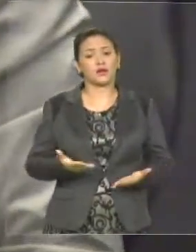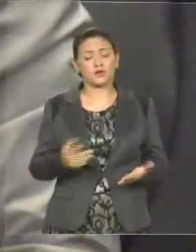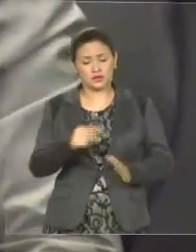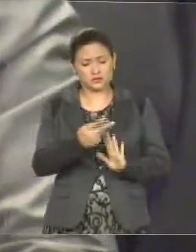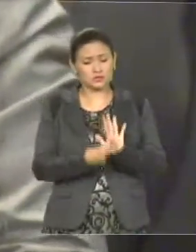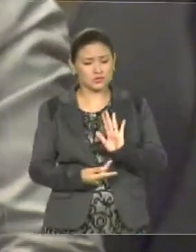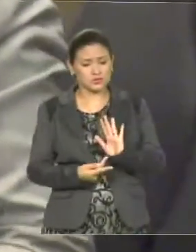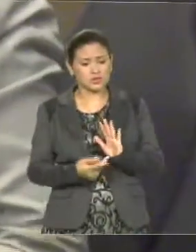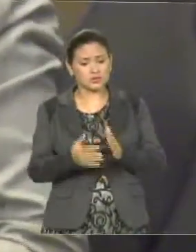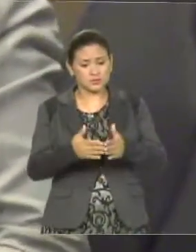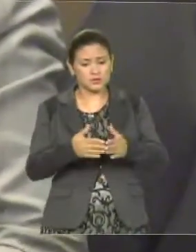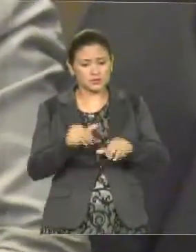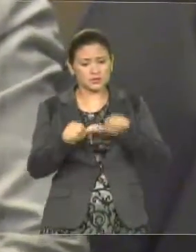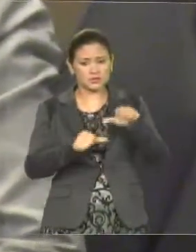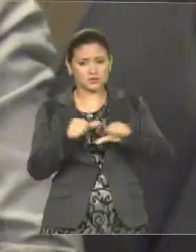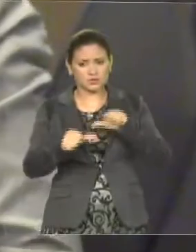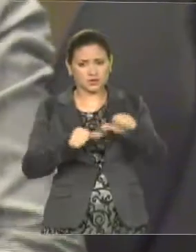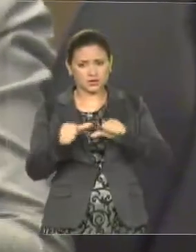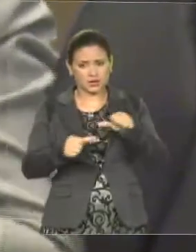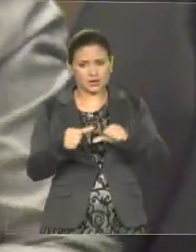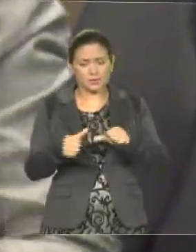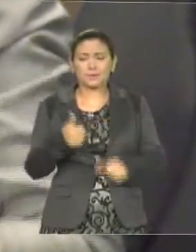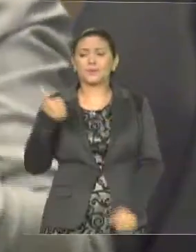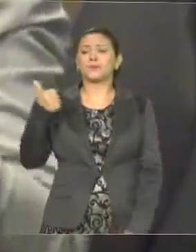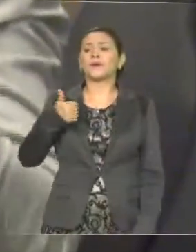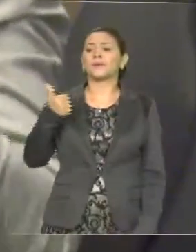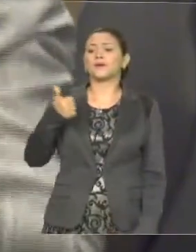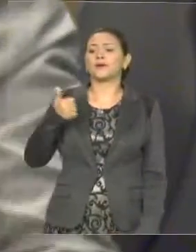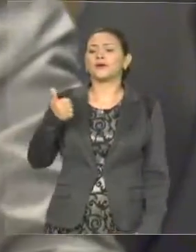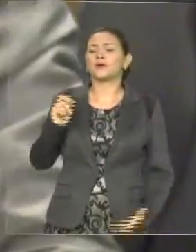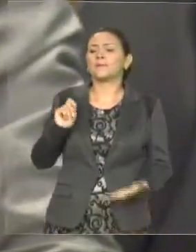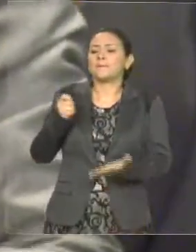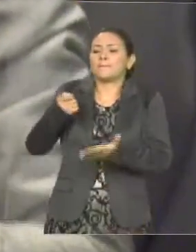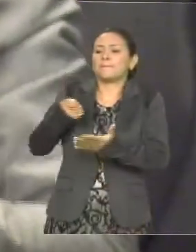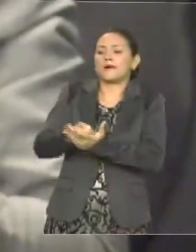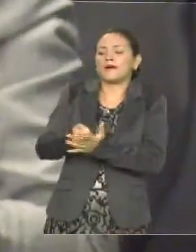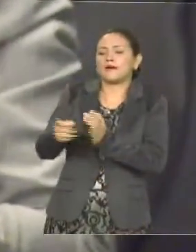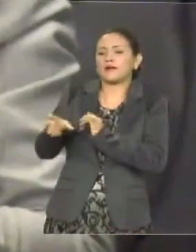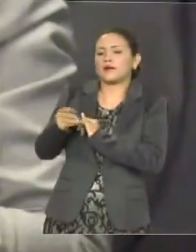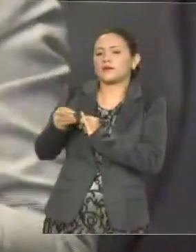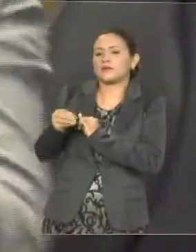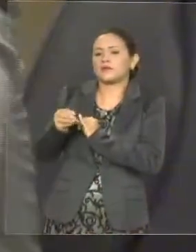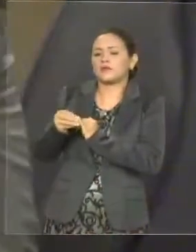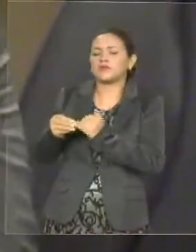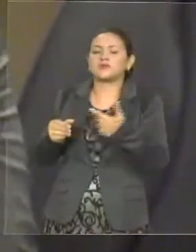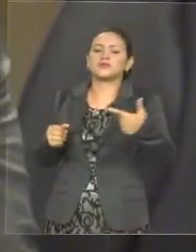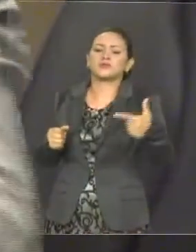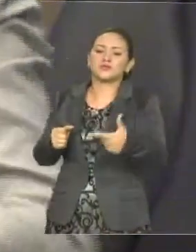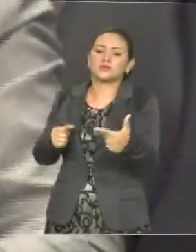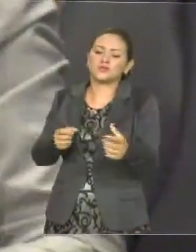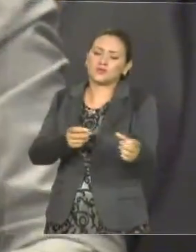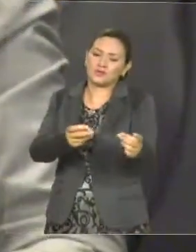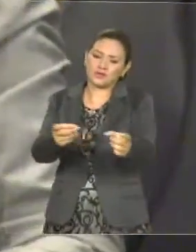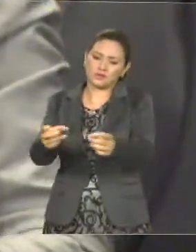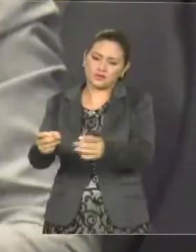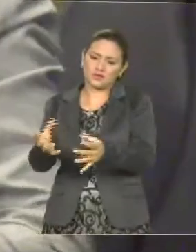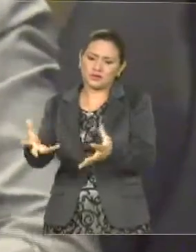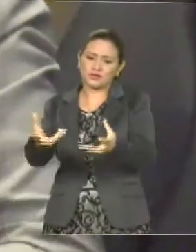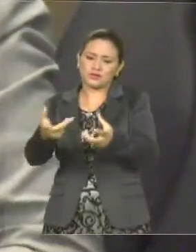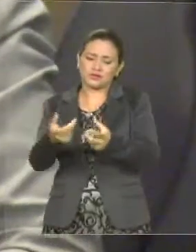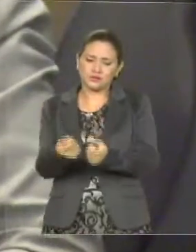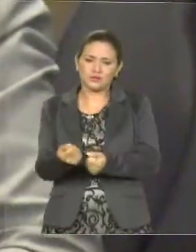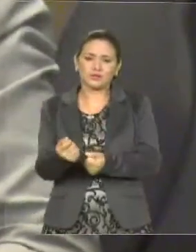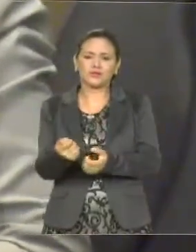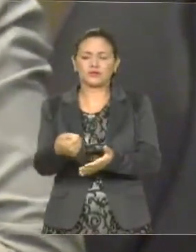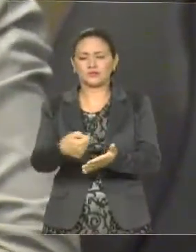produto. Isso, indiscutivelmente, é um peso muito grande que esta proposta